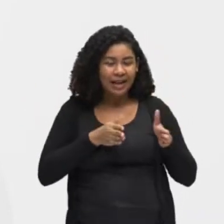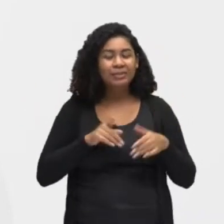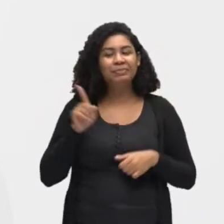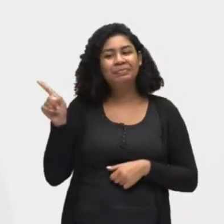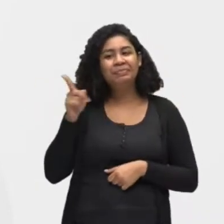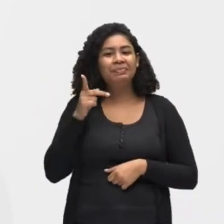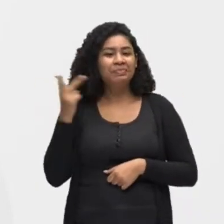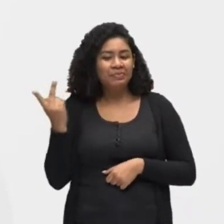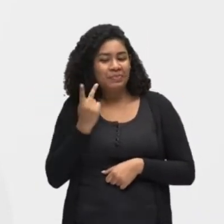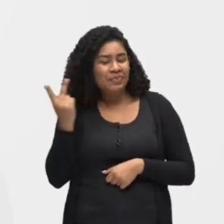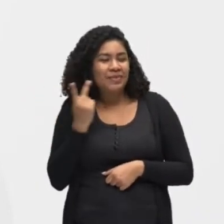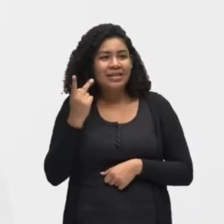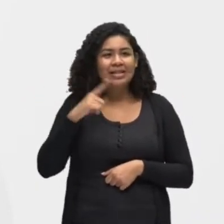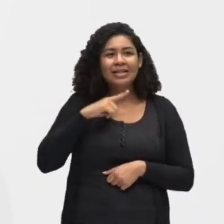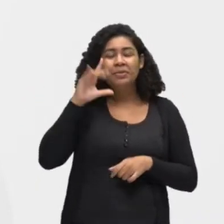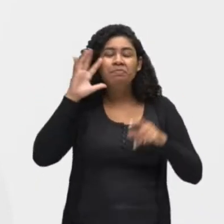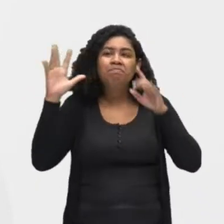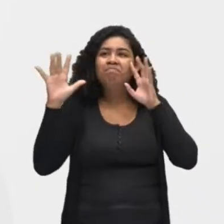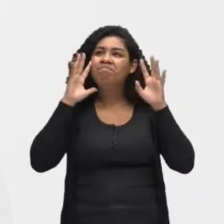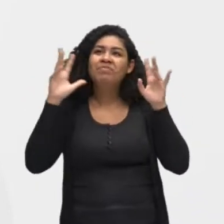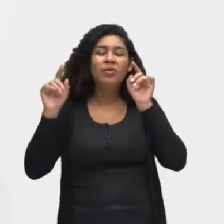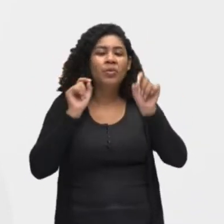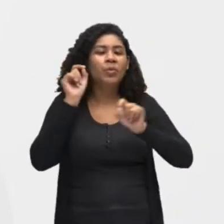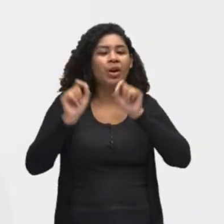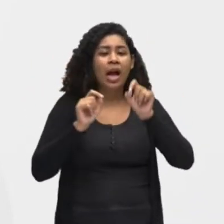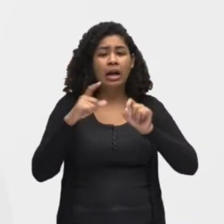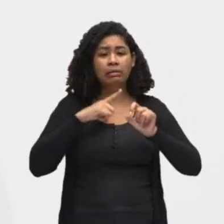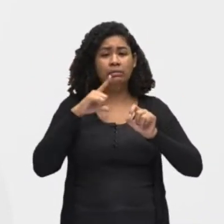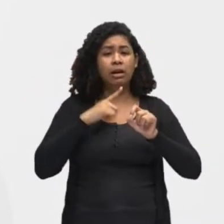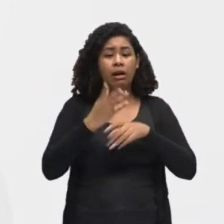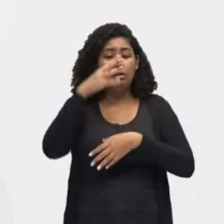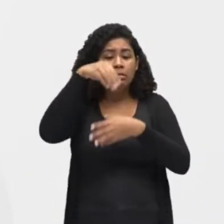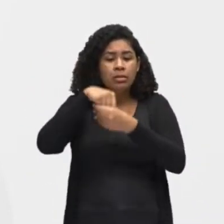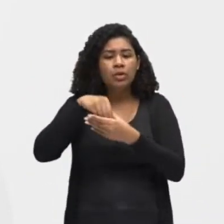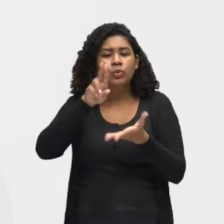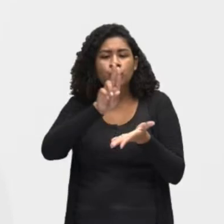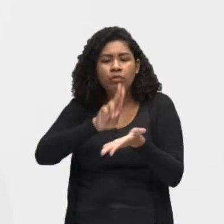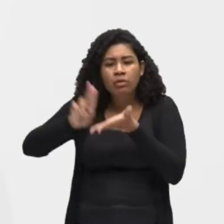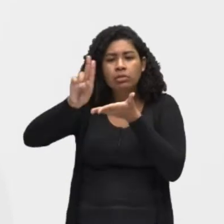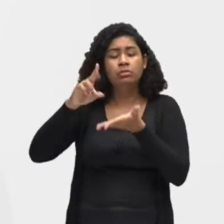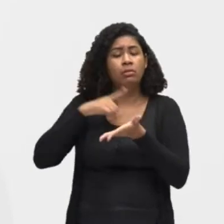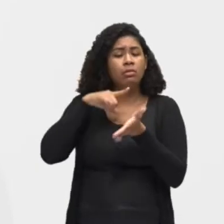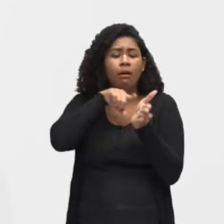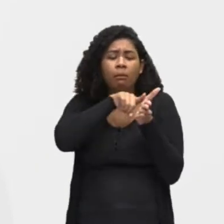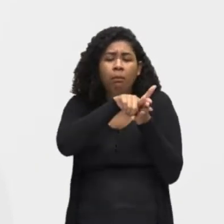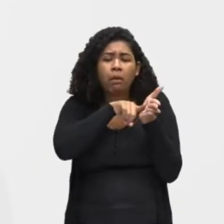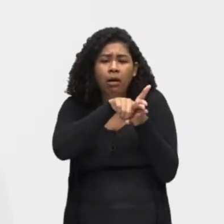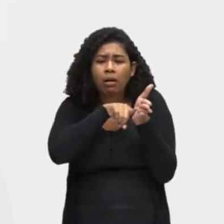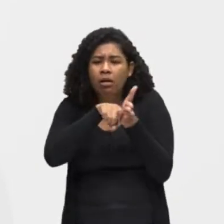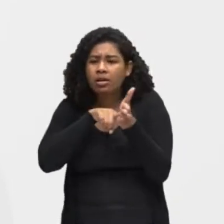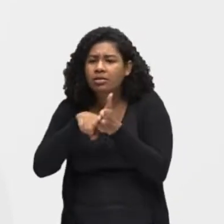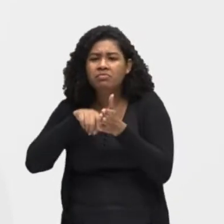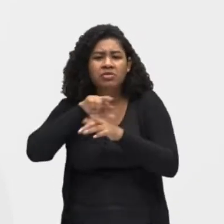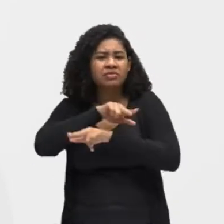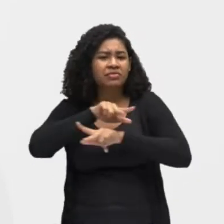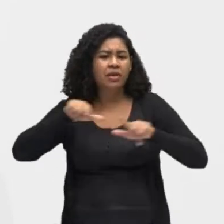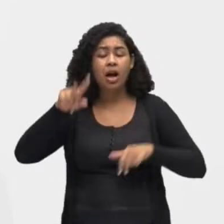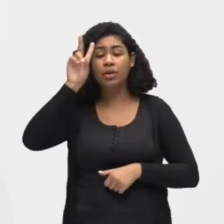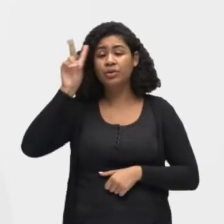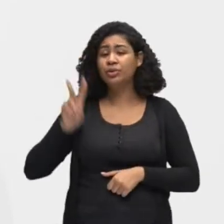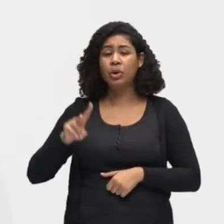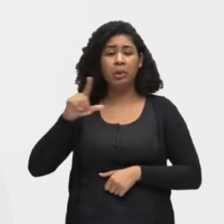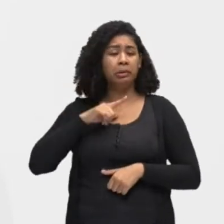estamos aqui, tem muita coisa acontecendo nas universidades, muita pesquisa. Já falei a vocês que a história está em tudo,